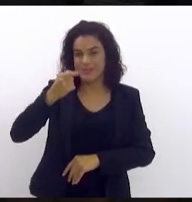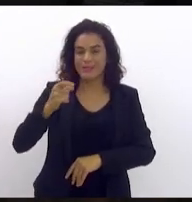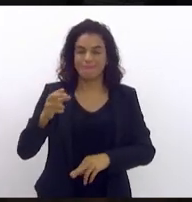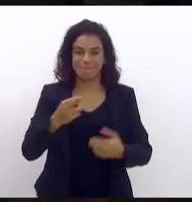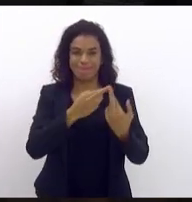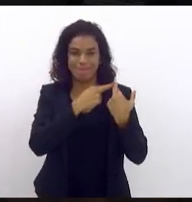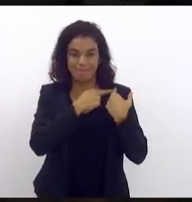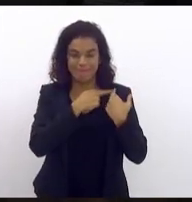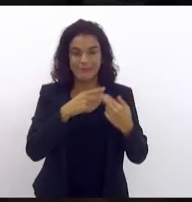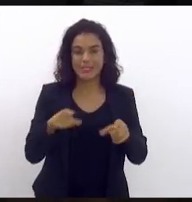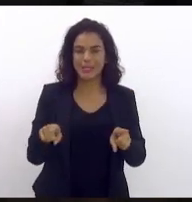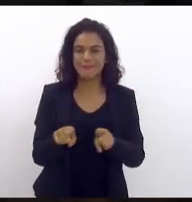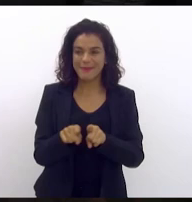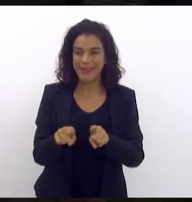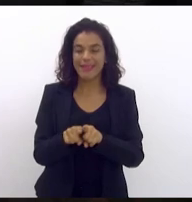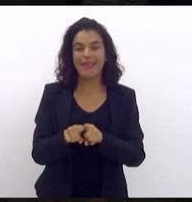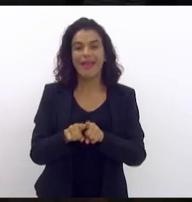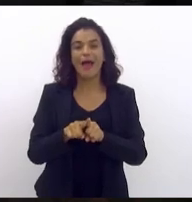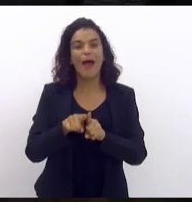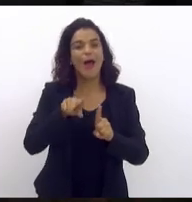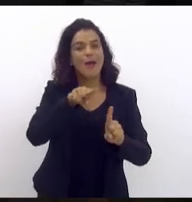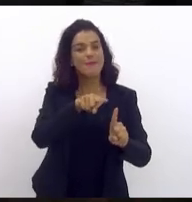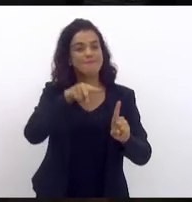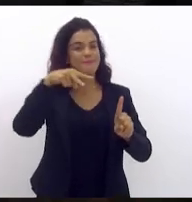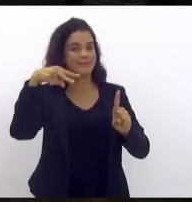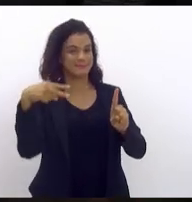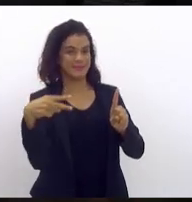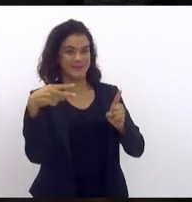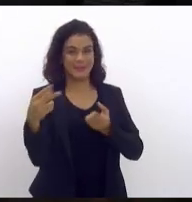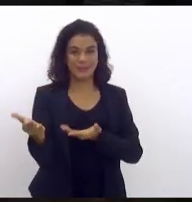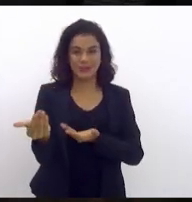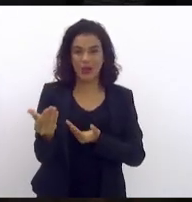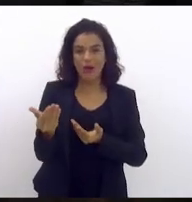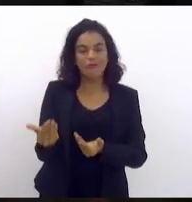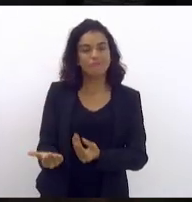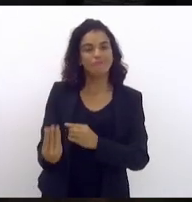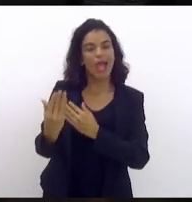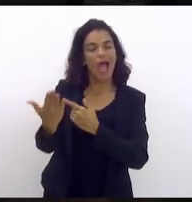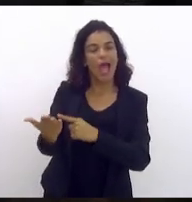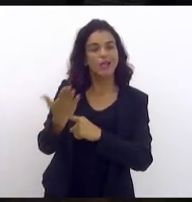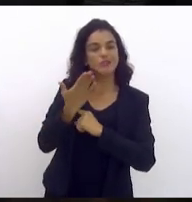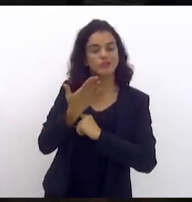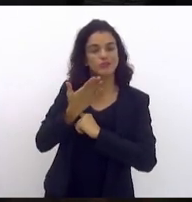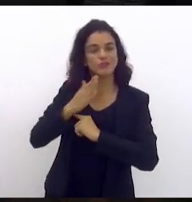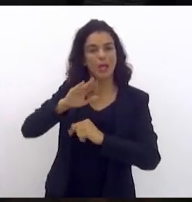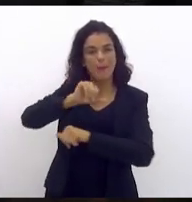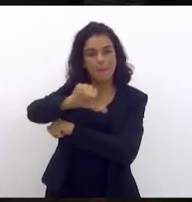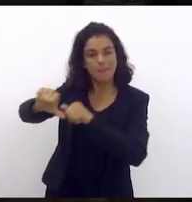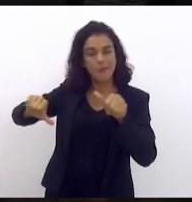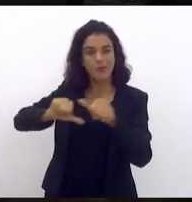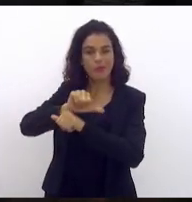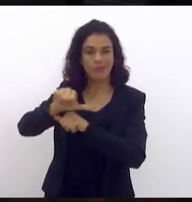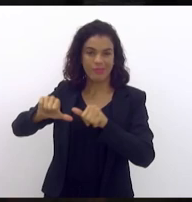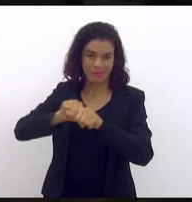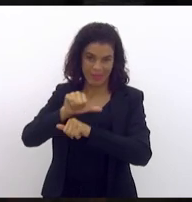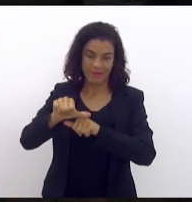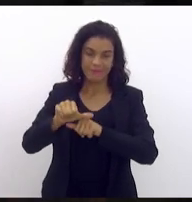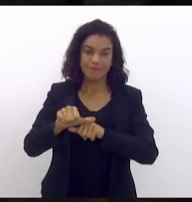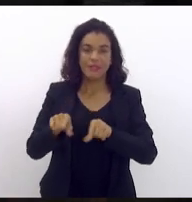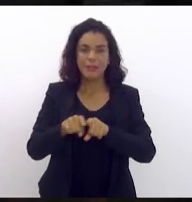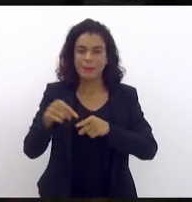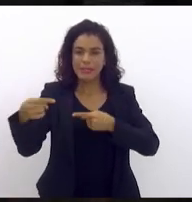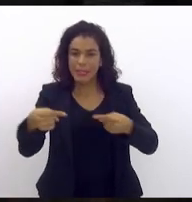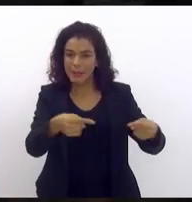a além de tudo a perspectiva jovem traz inovação e criatividade para debates legislativos